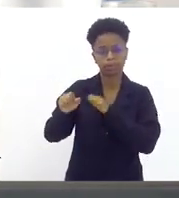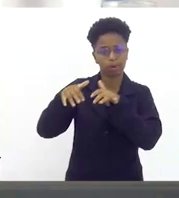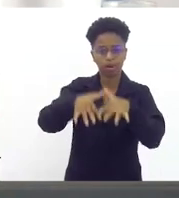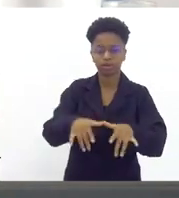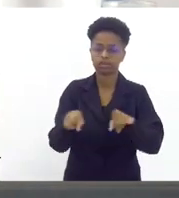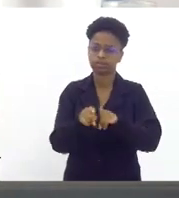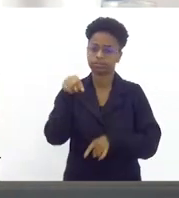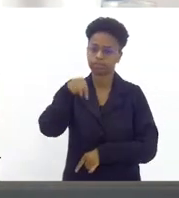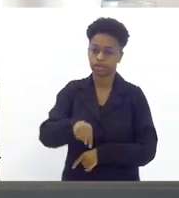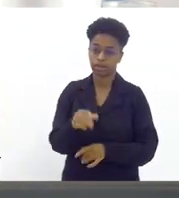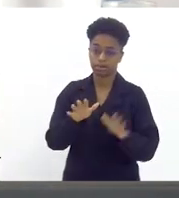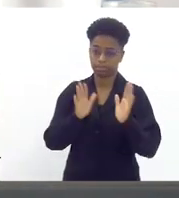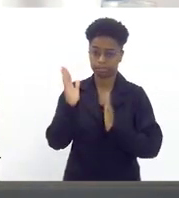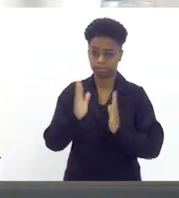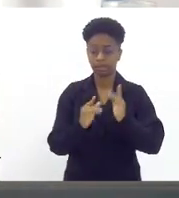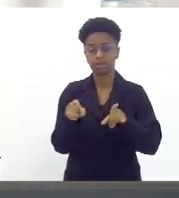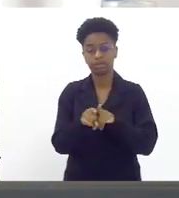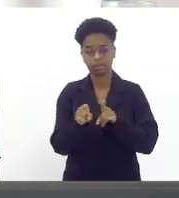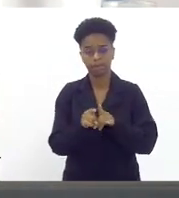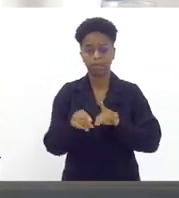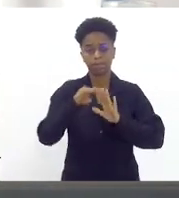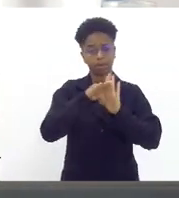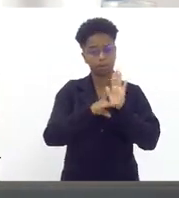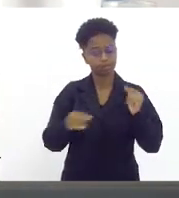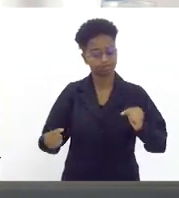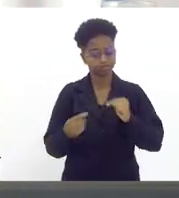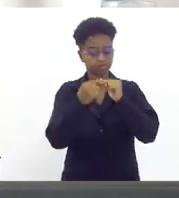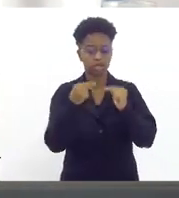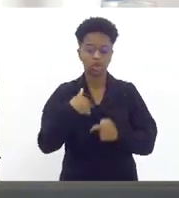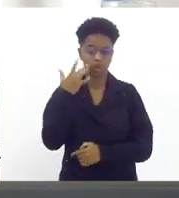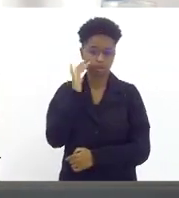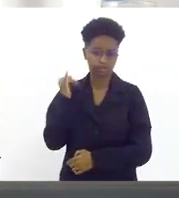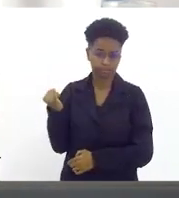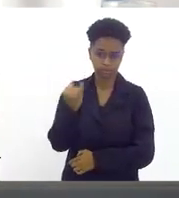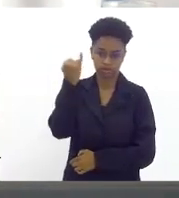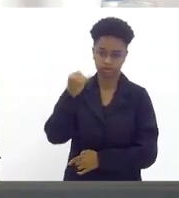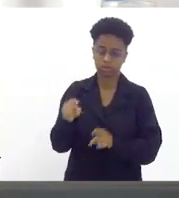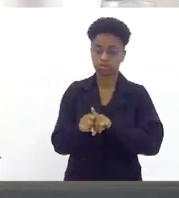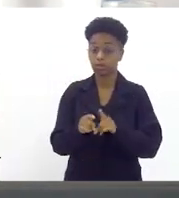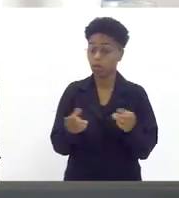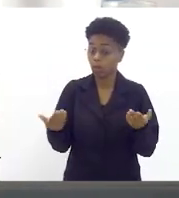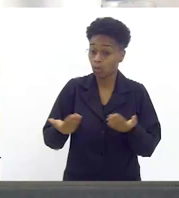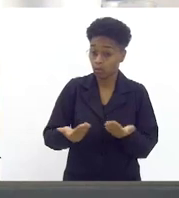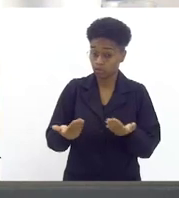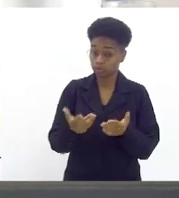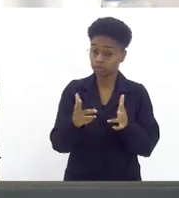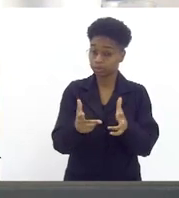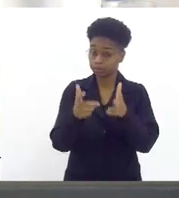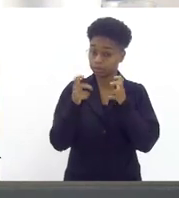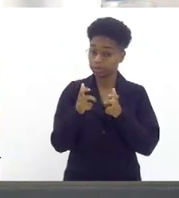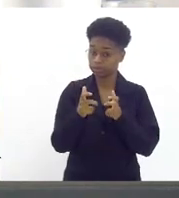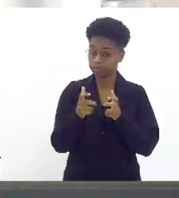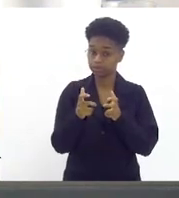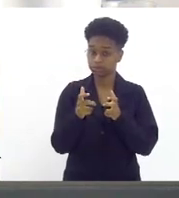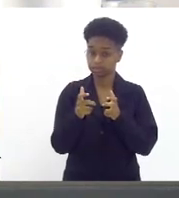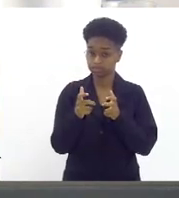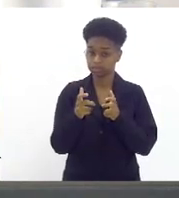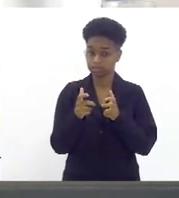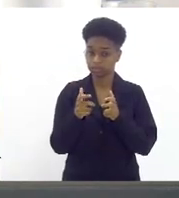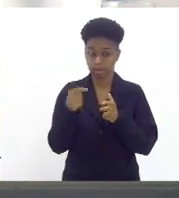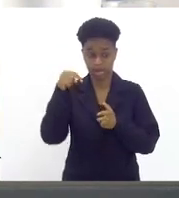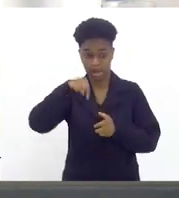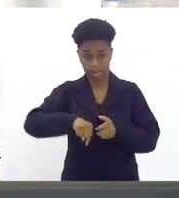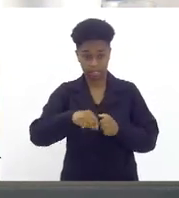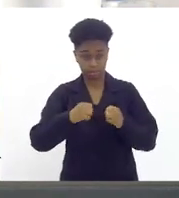mandata, para pautarem essa mandata, e eu acho isso muito significativo. E hoje, ver esse